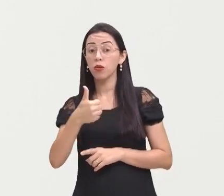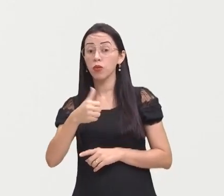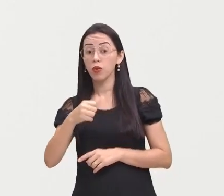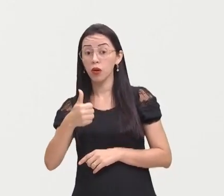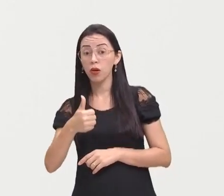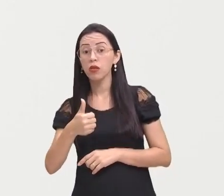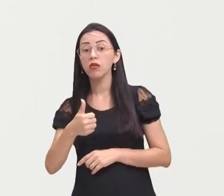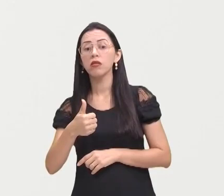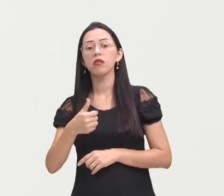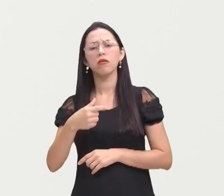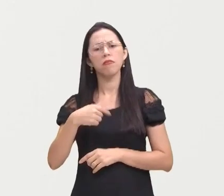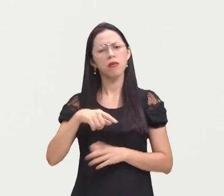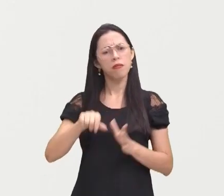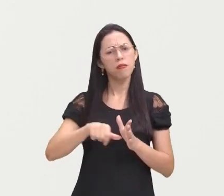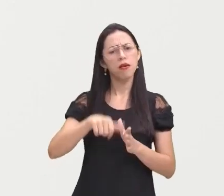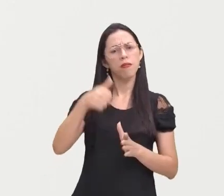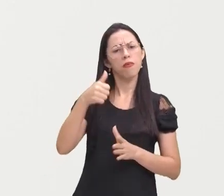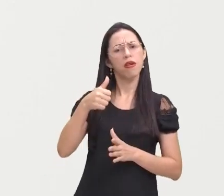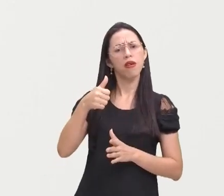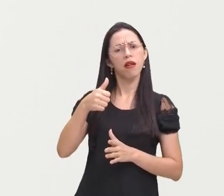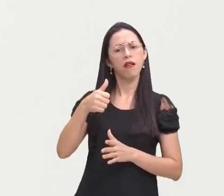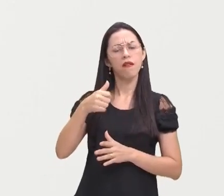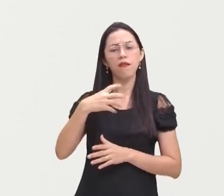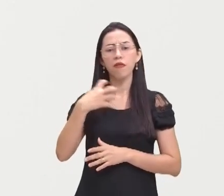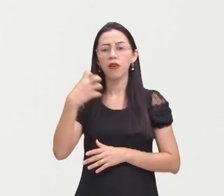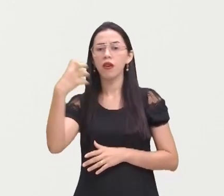primeira viagem para a Amazônia.